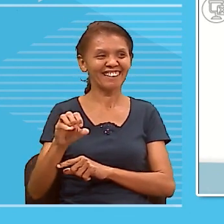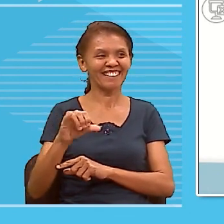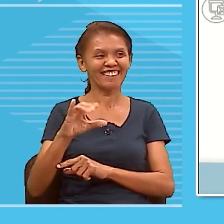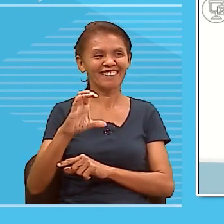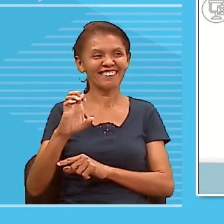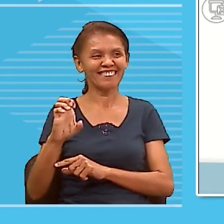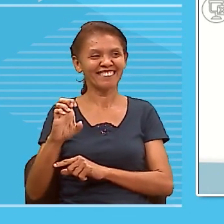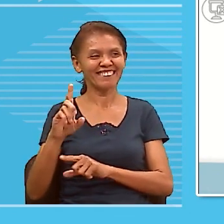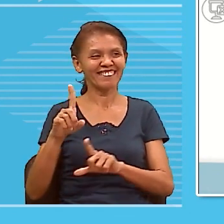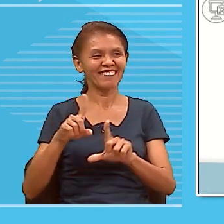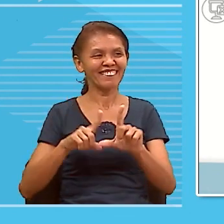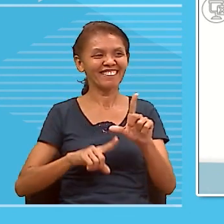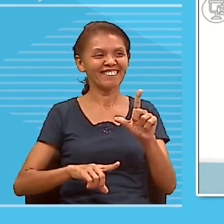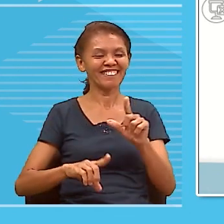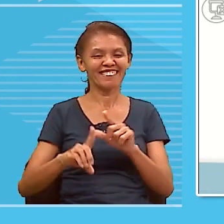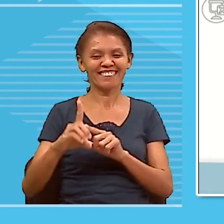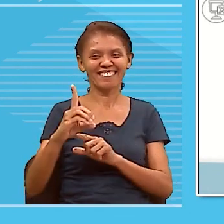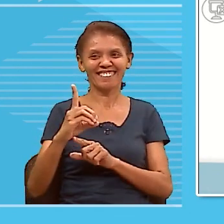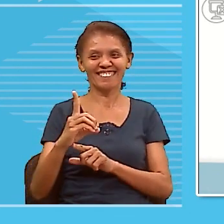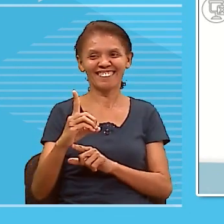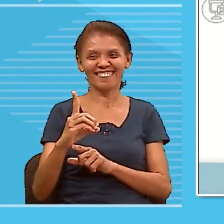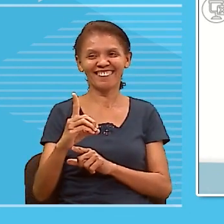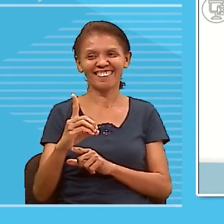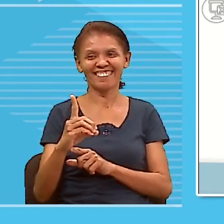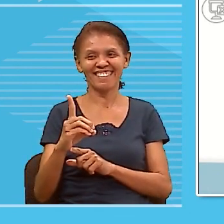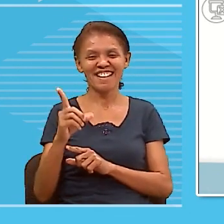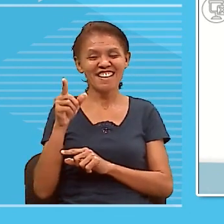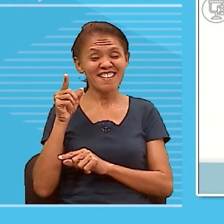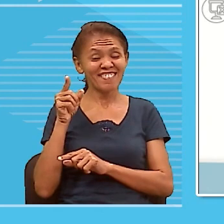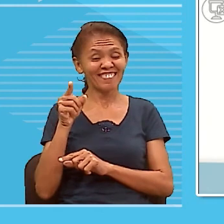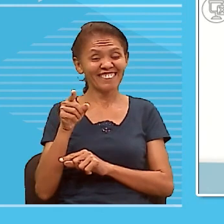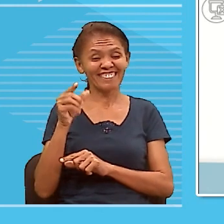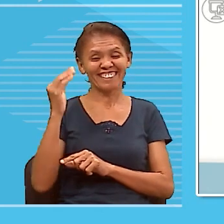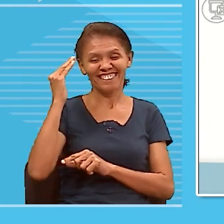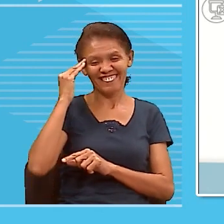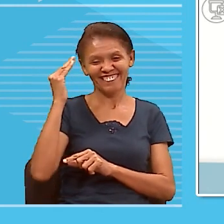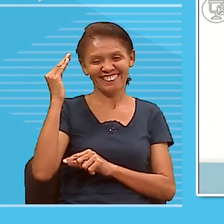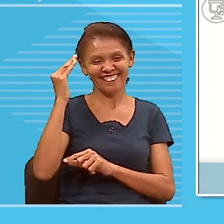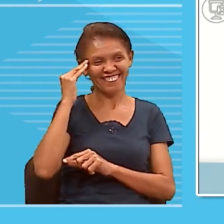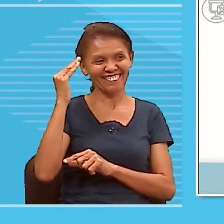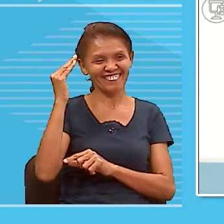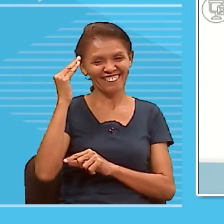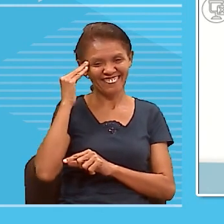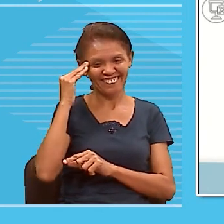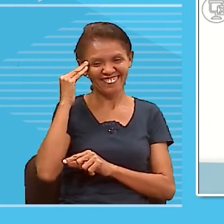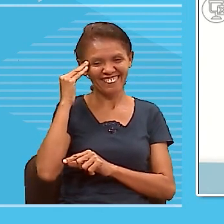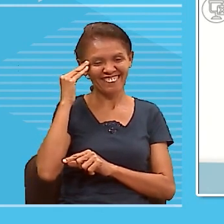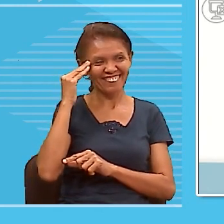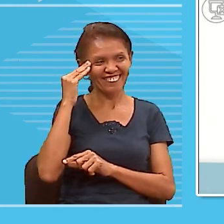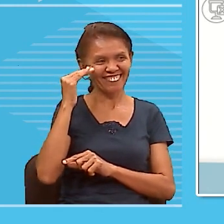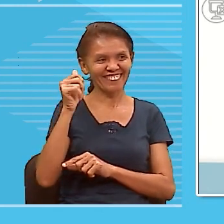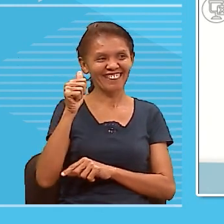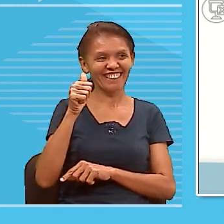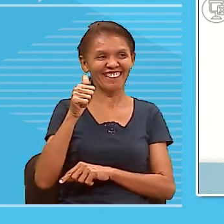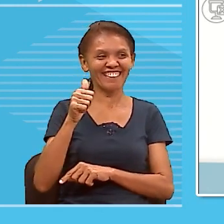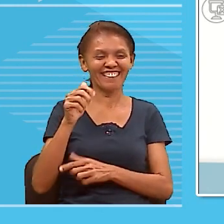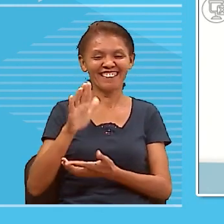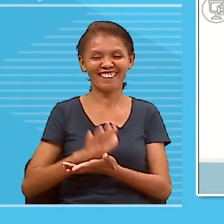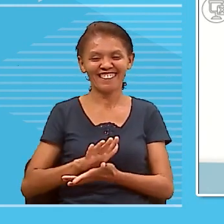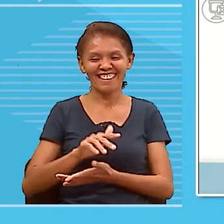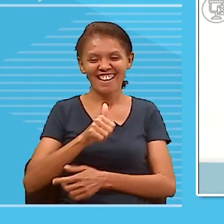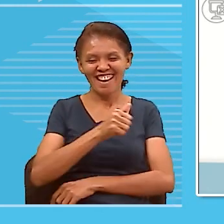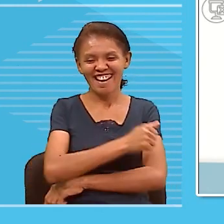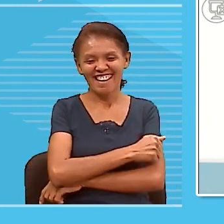você entendeu o que foi que a Adriana disse lá às 8 horas e 56 minutos